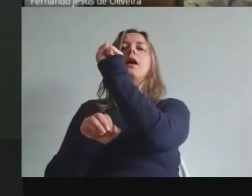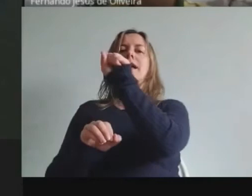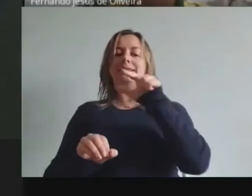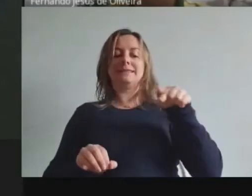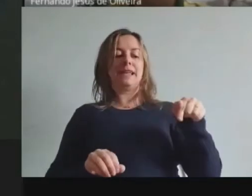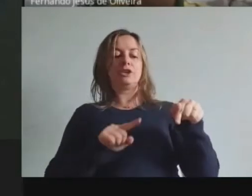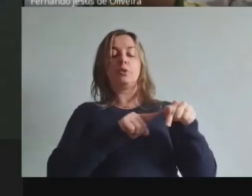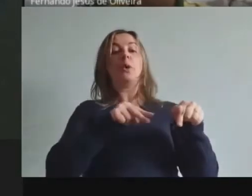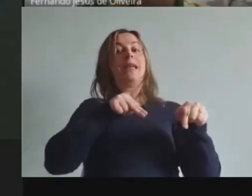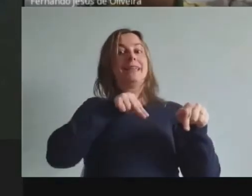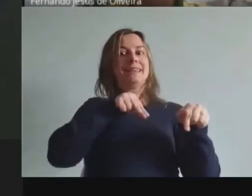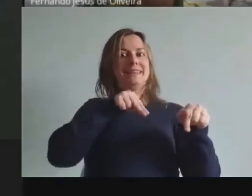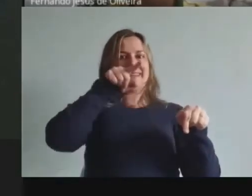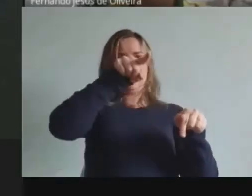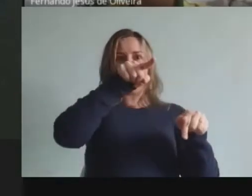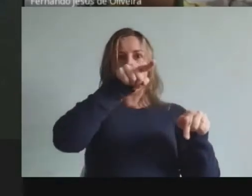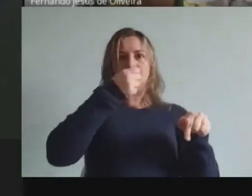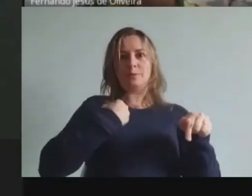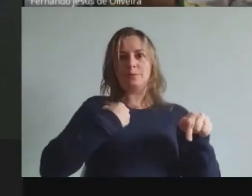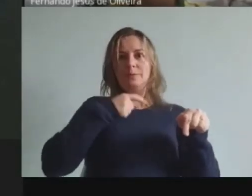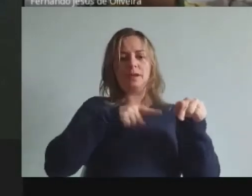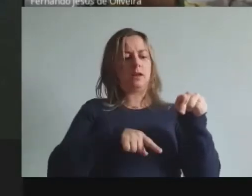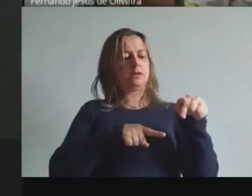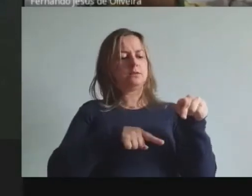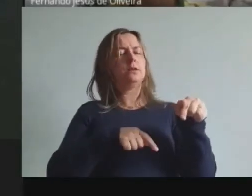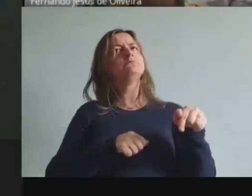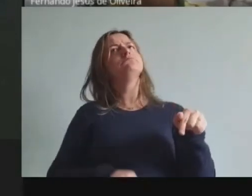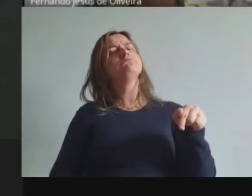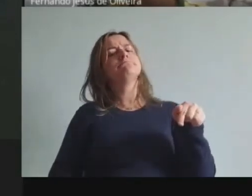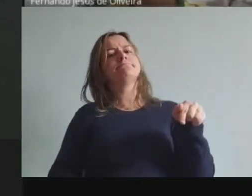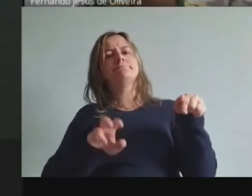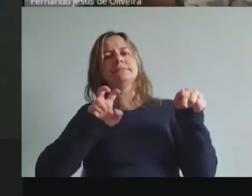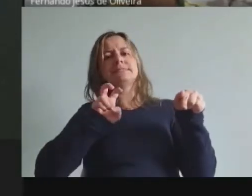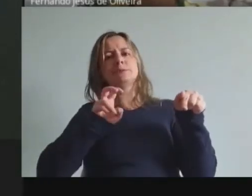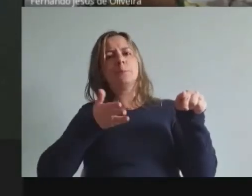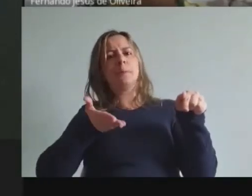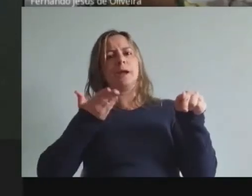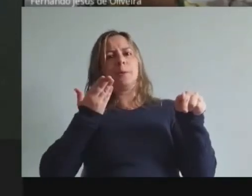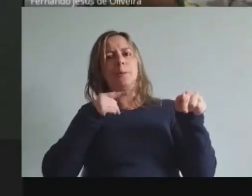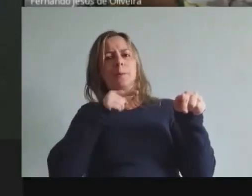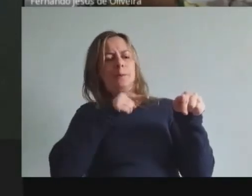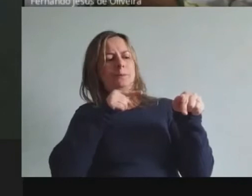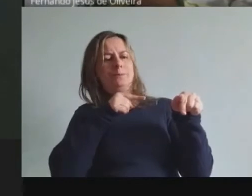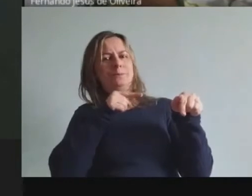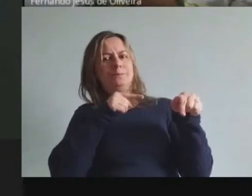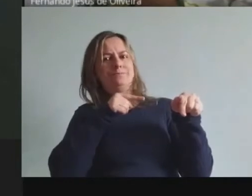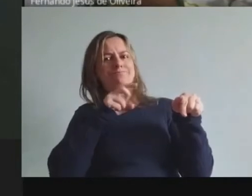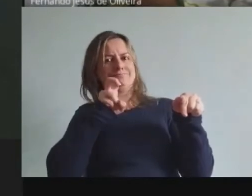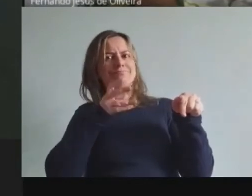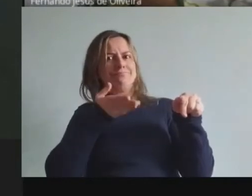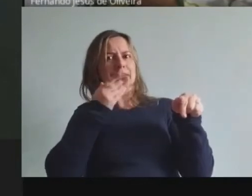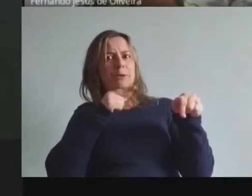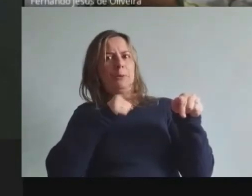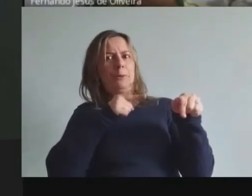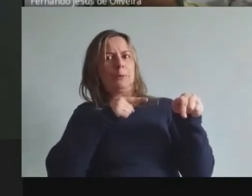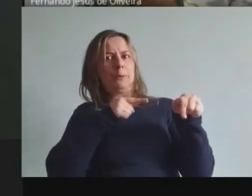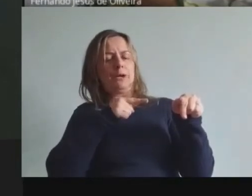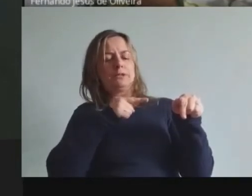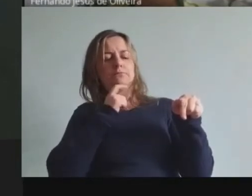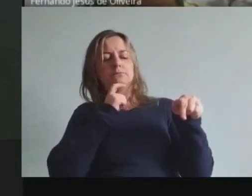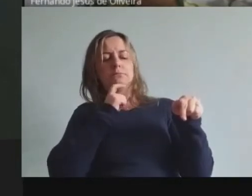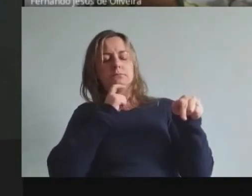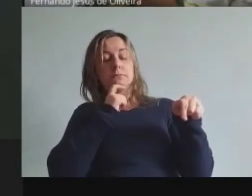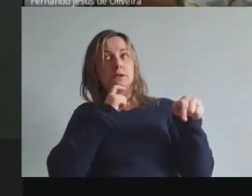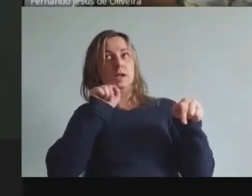n, que está aqui na frente, né? Ele é maior do que 5. Se ele é maior do que 5, a ordem de grandeza